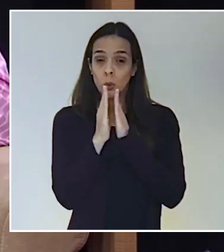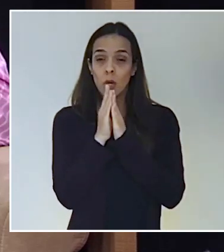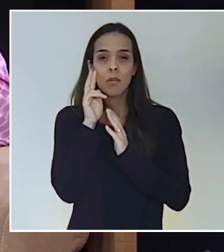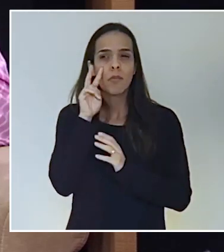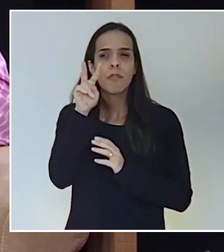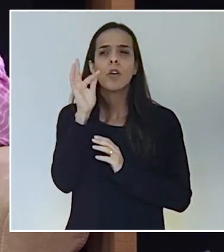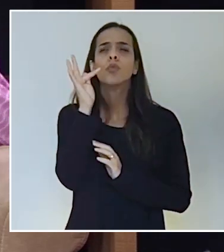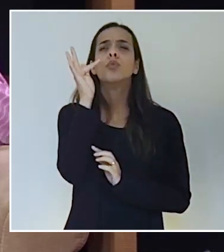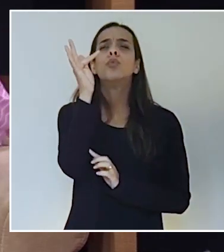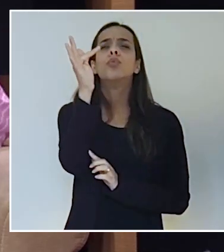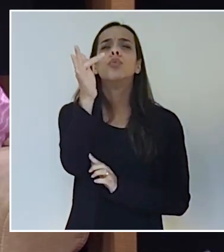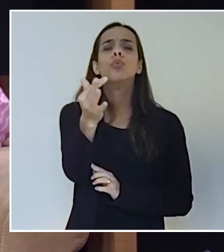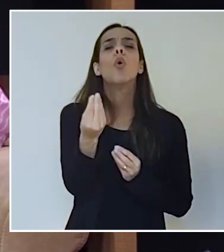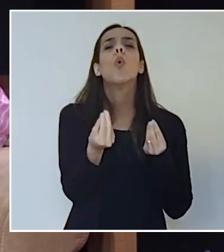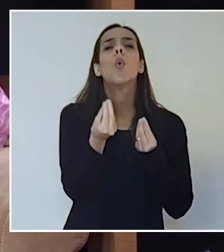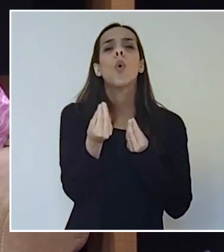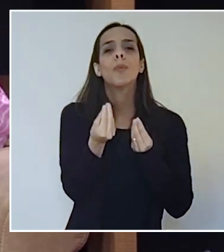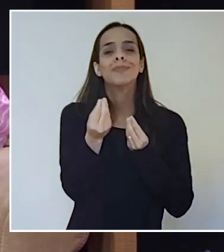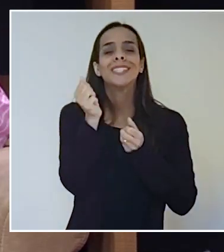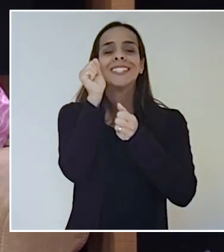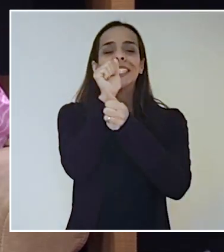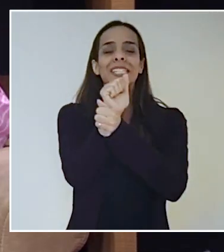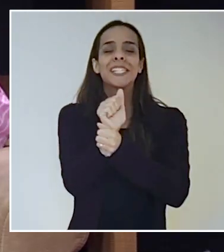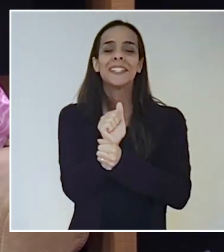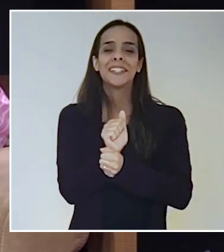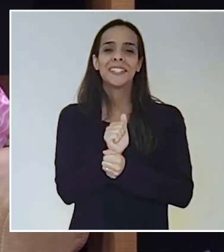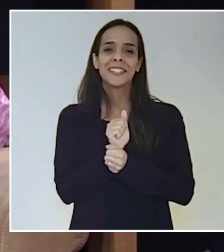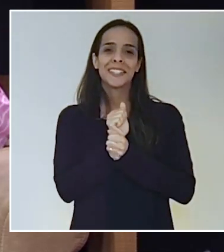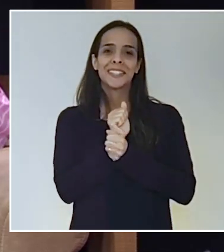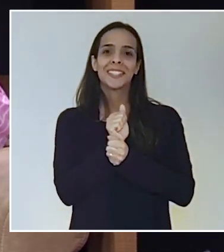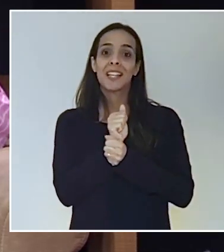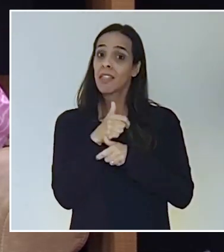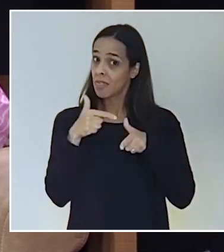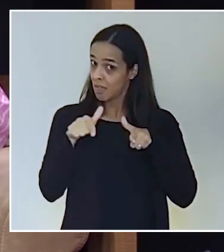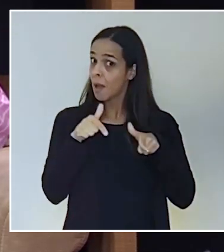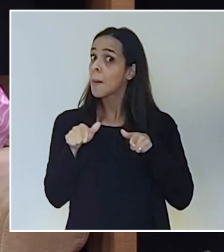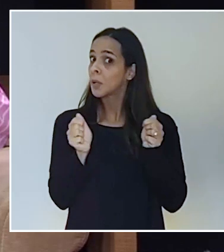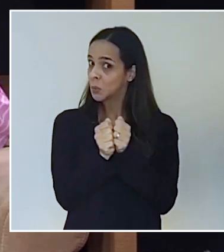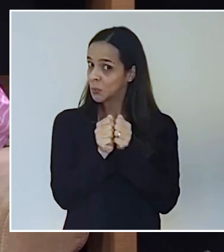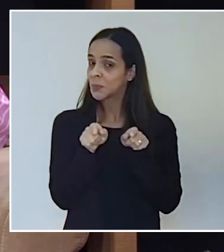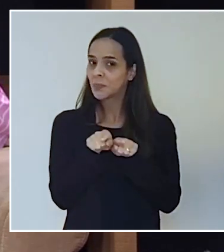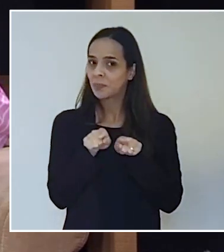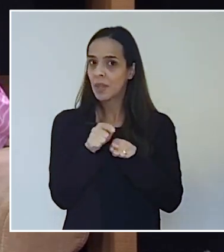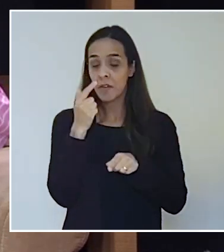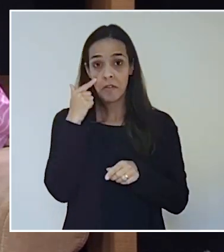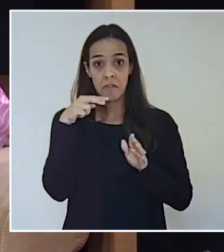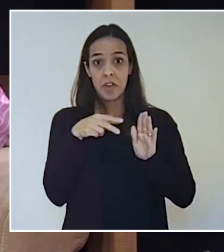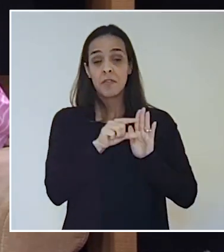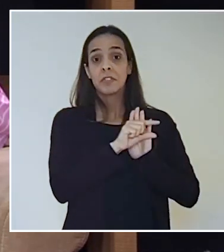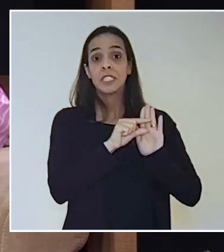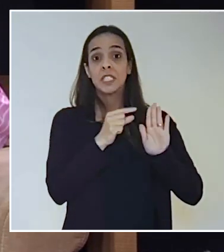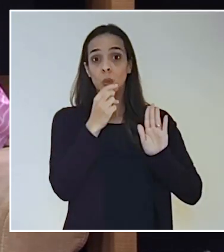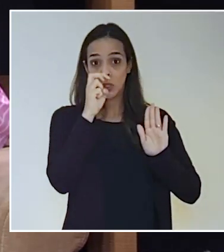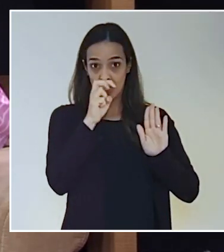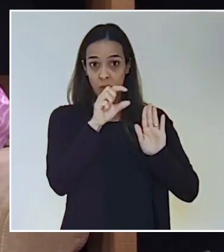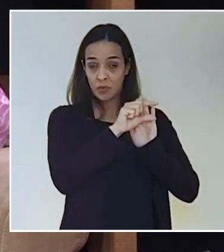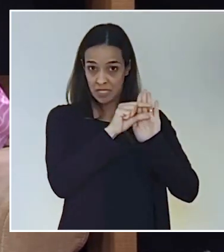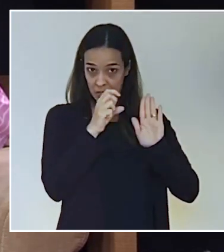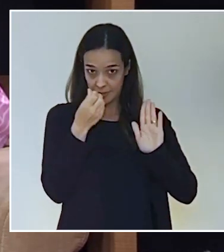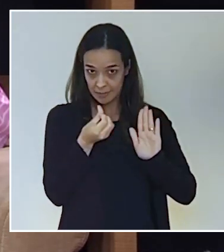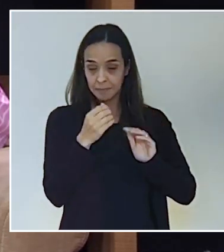esperança e com trabalho. Olha aqui está escrito nos versículos 5 e 6. Os que com lágrimas